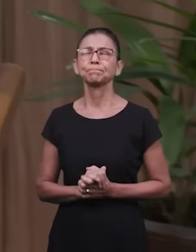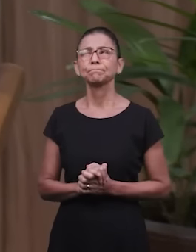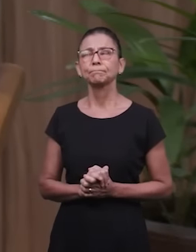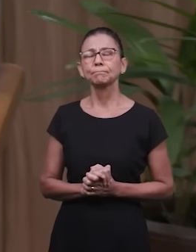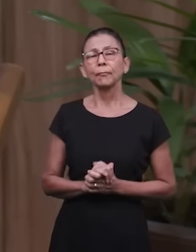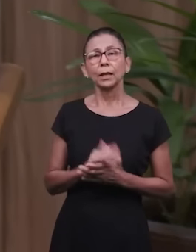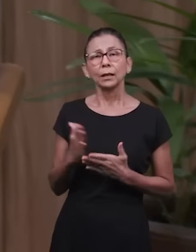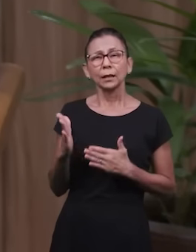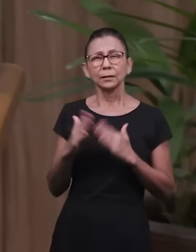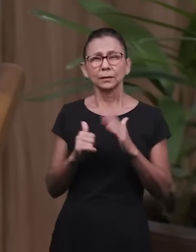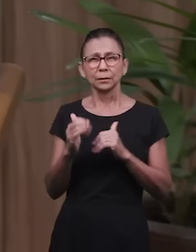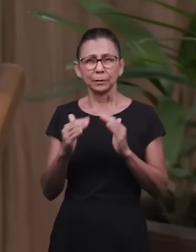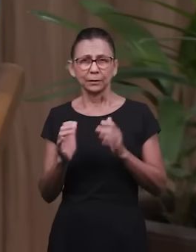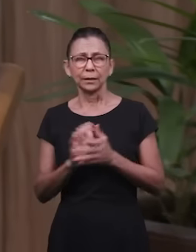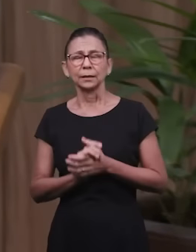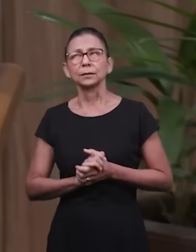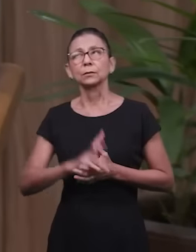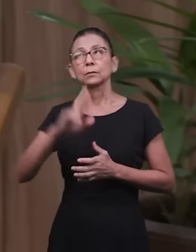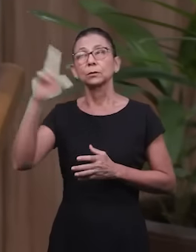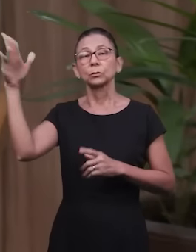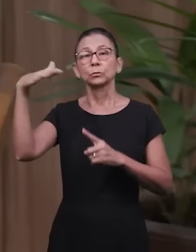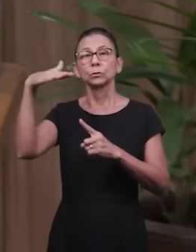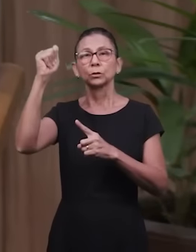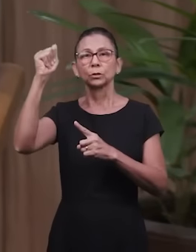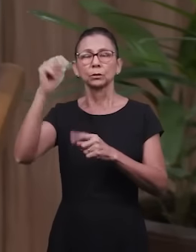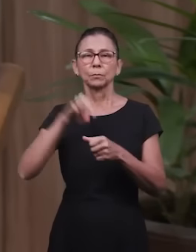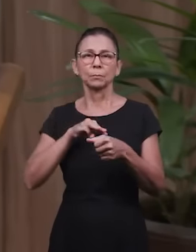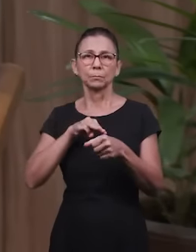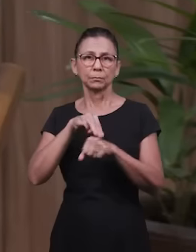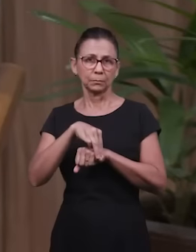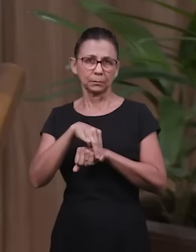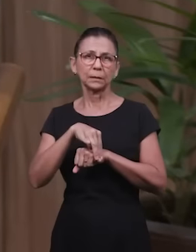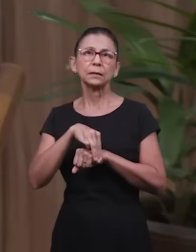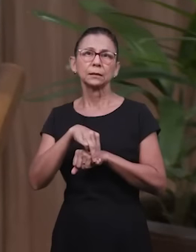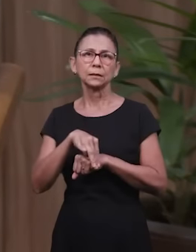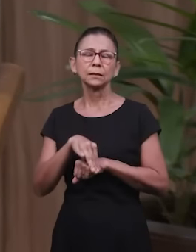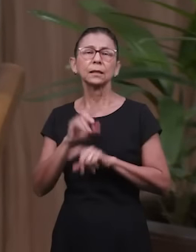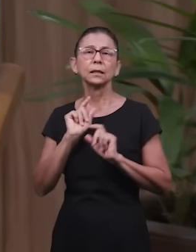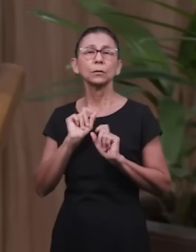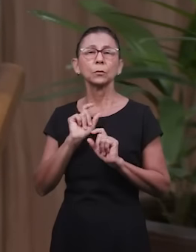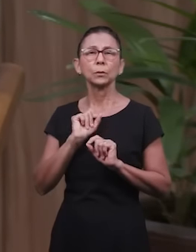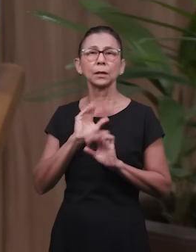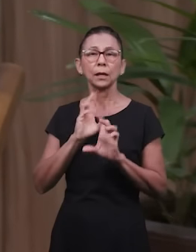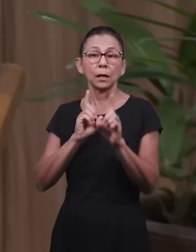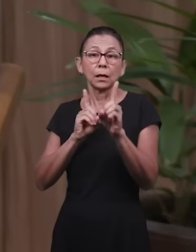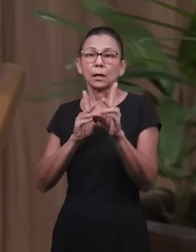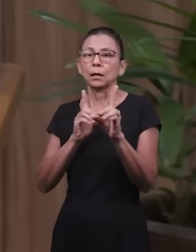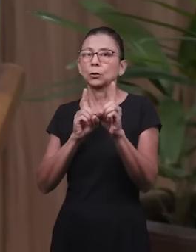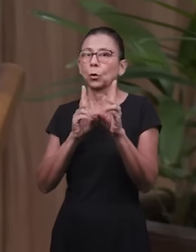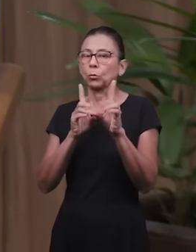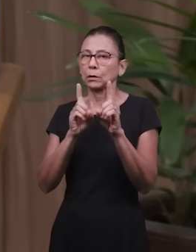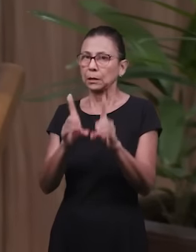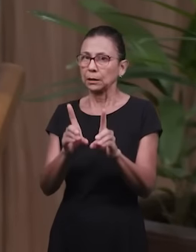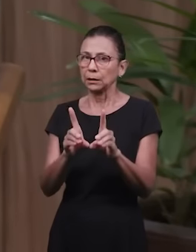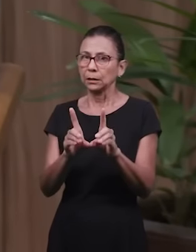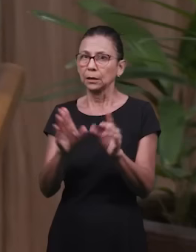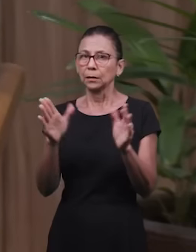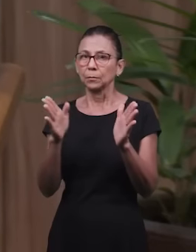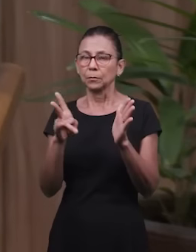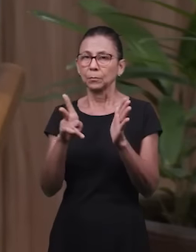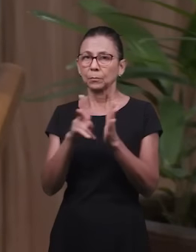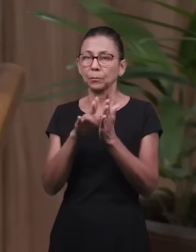vocações, há o chamado para o ministério, que tem por missão a de guardar a doutrina bíblica e levar